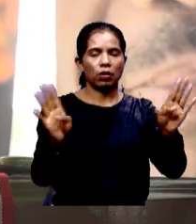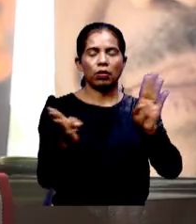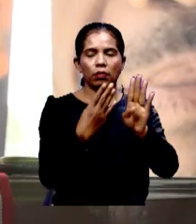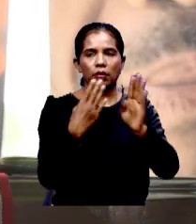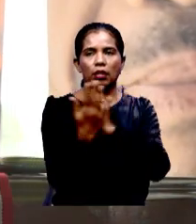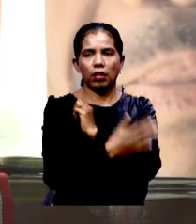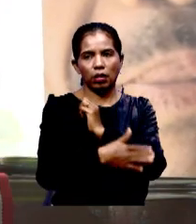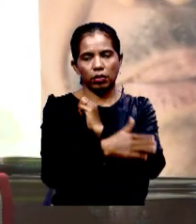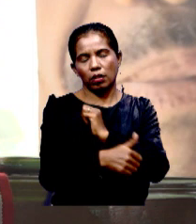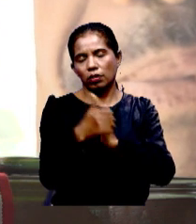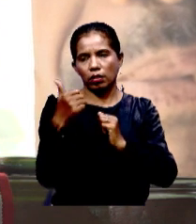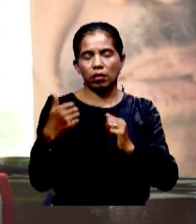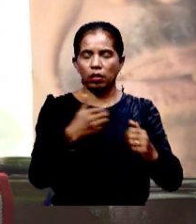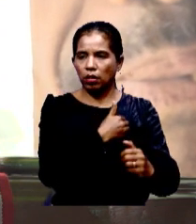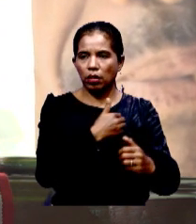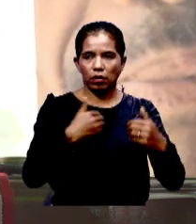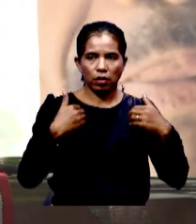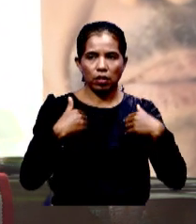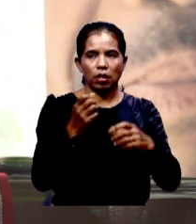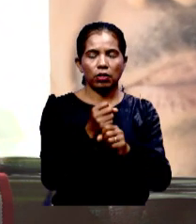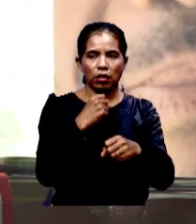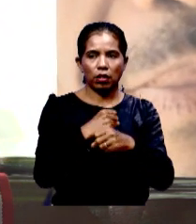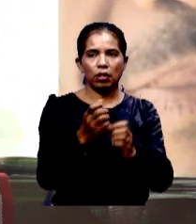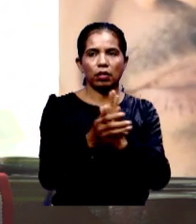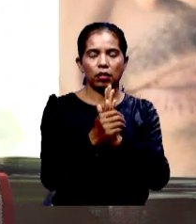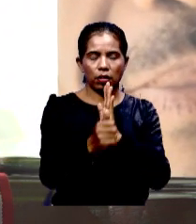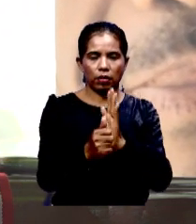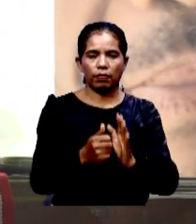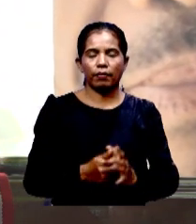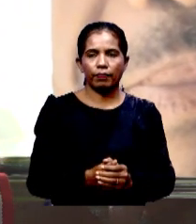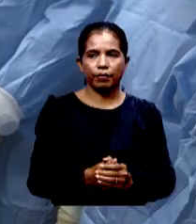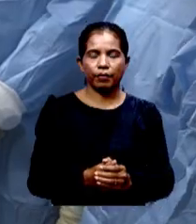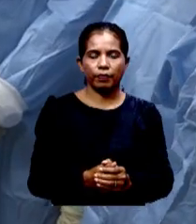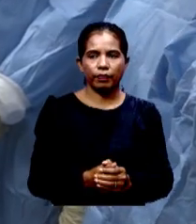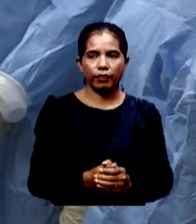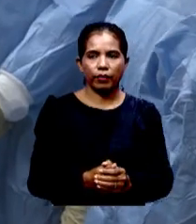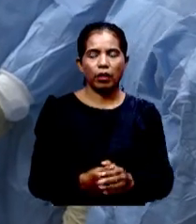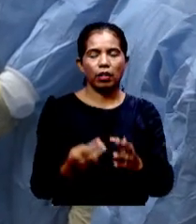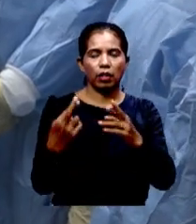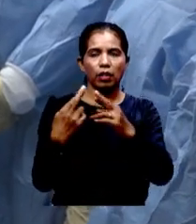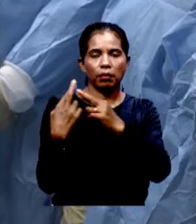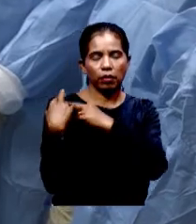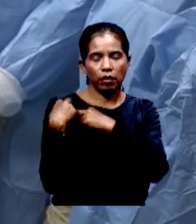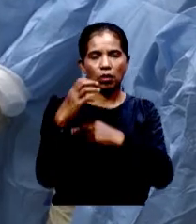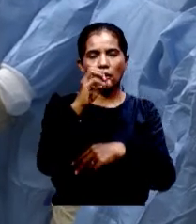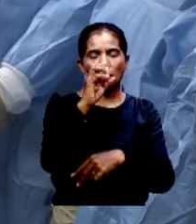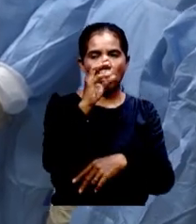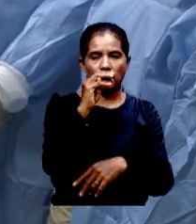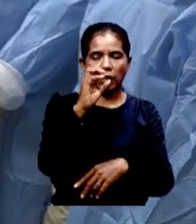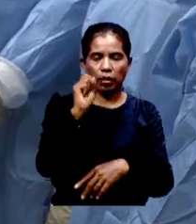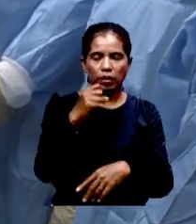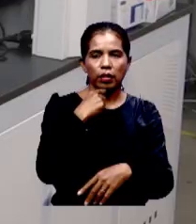saung sira nebe sidau ya kapasidade para halo teste line propase ida. Representante do OMS de Timor-Leste, Arvin Matur